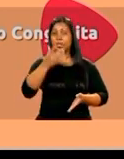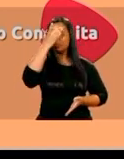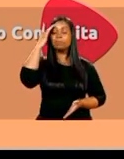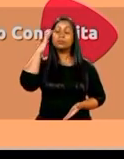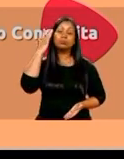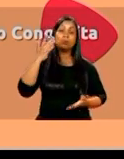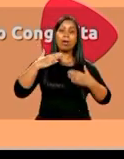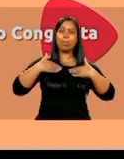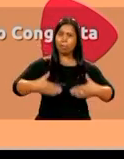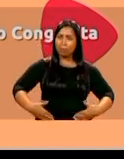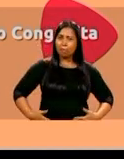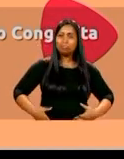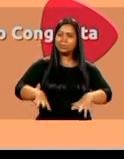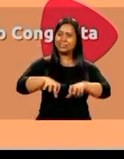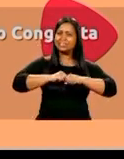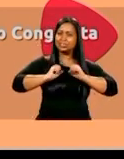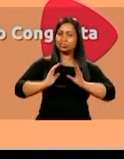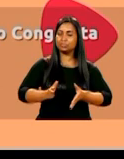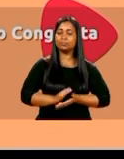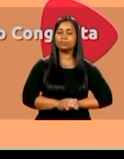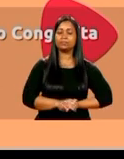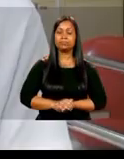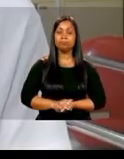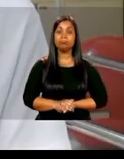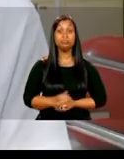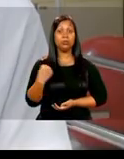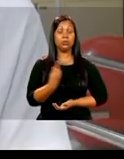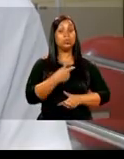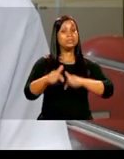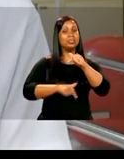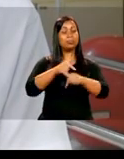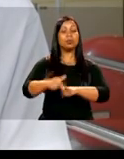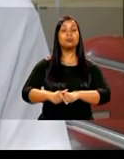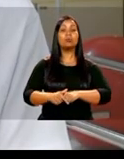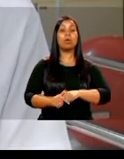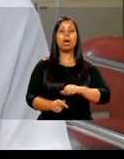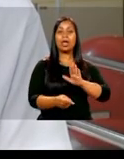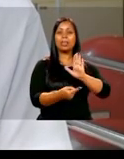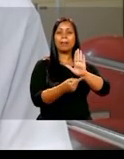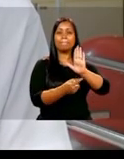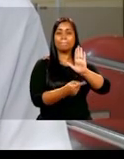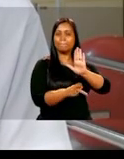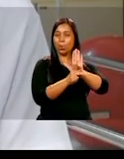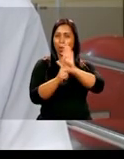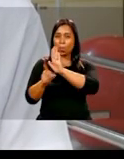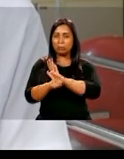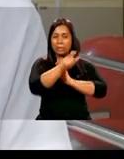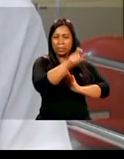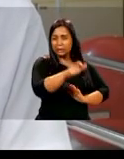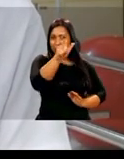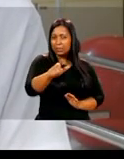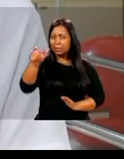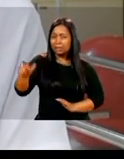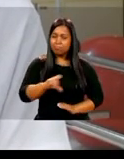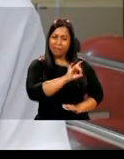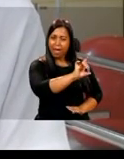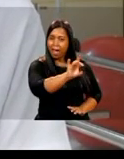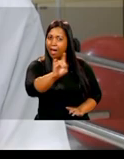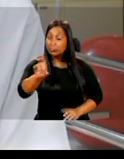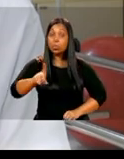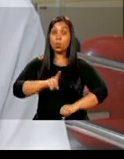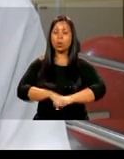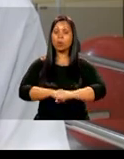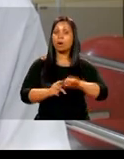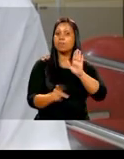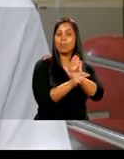pessoas com sequelas físicas adquiridas. Nós trabalhamos com a terapia individual, né? Cada criança e cada adulto tem